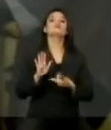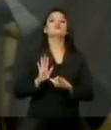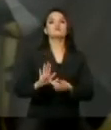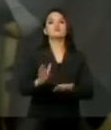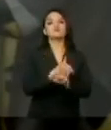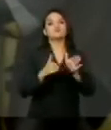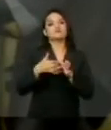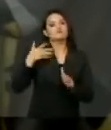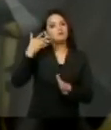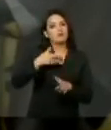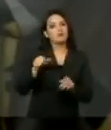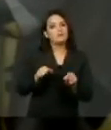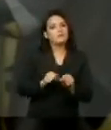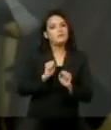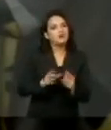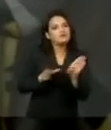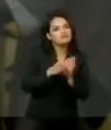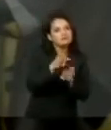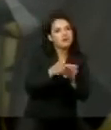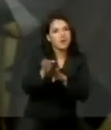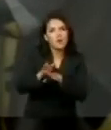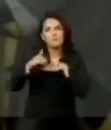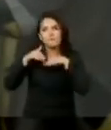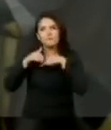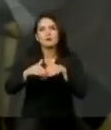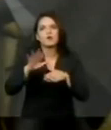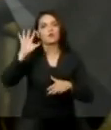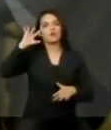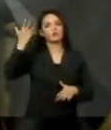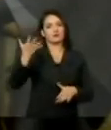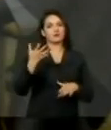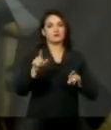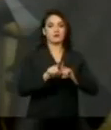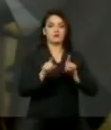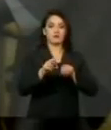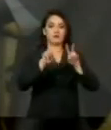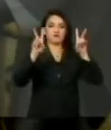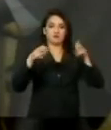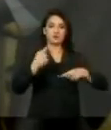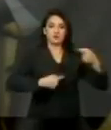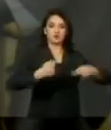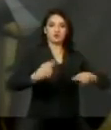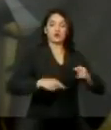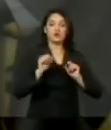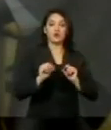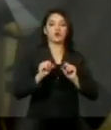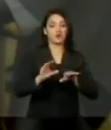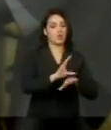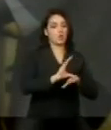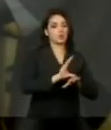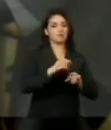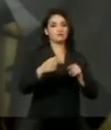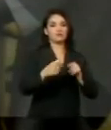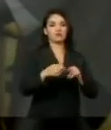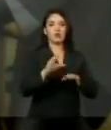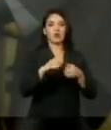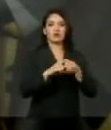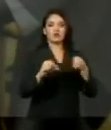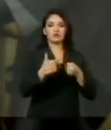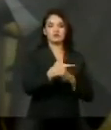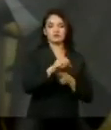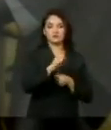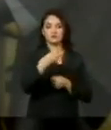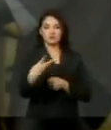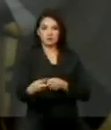orientar uma decisão melhor calibrada em virtude do que está em discussão que a constitucionalidade do artigo 283 do código processo